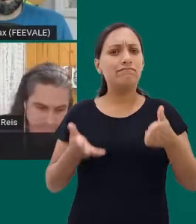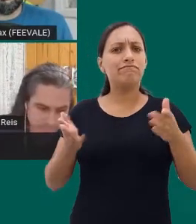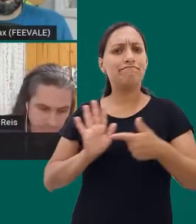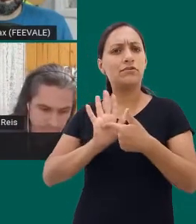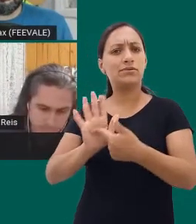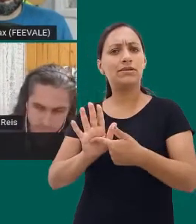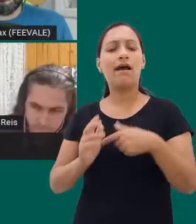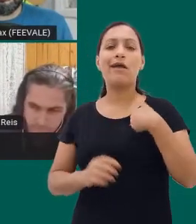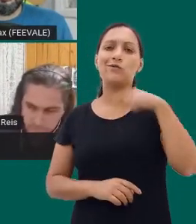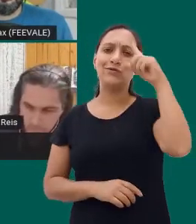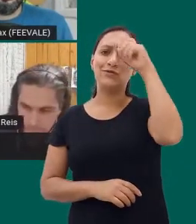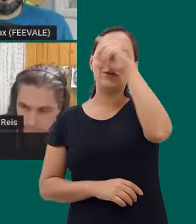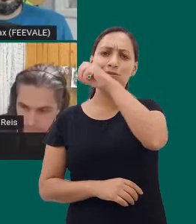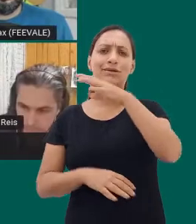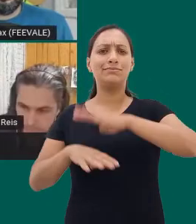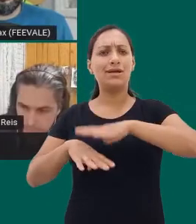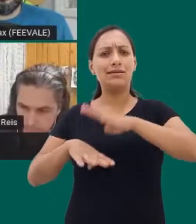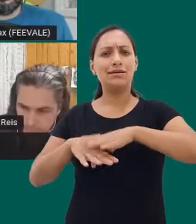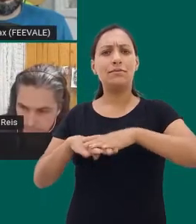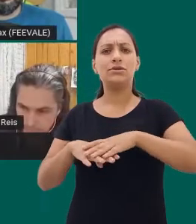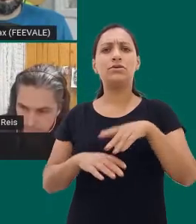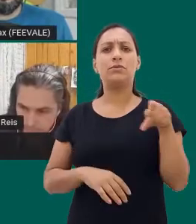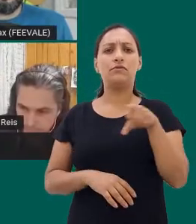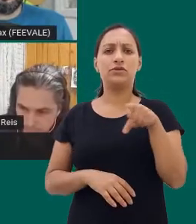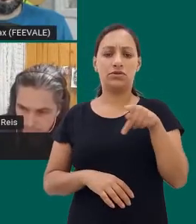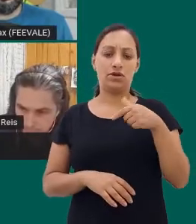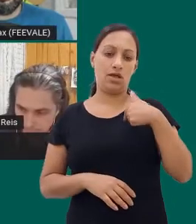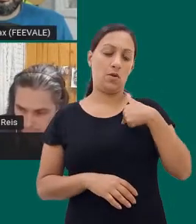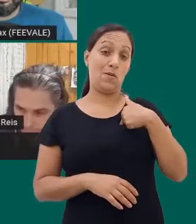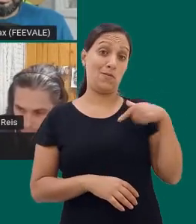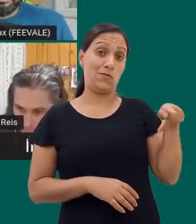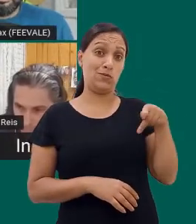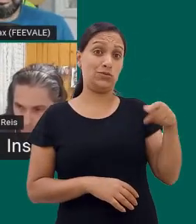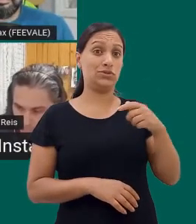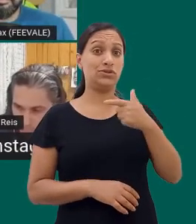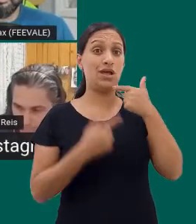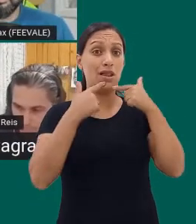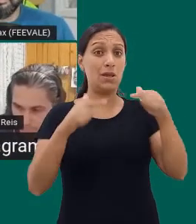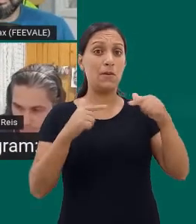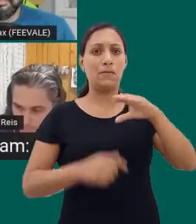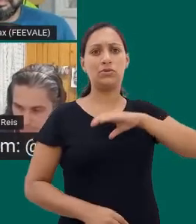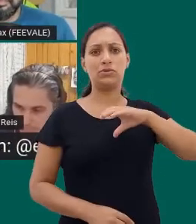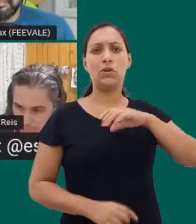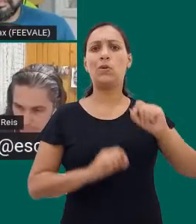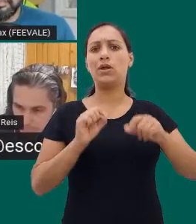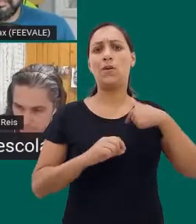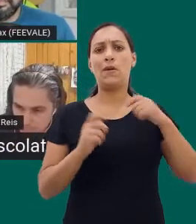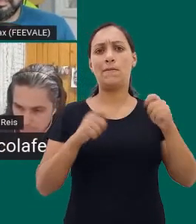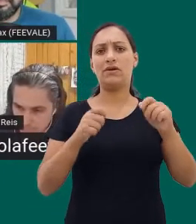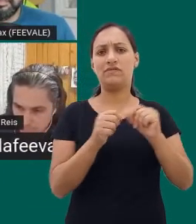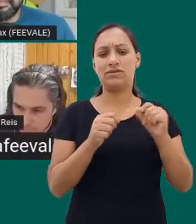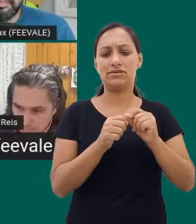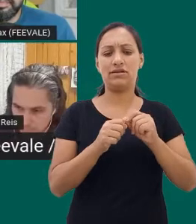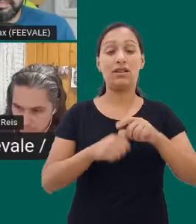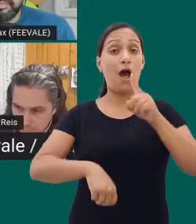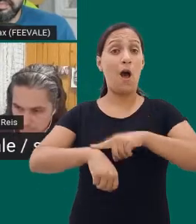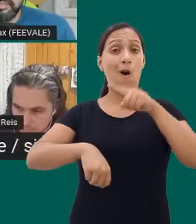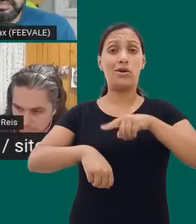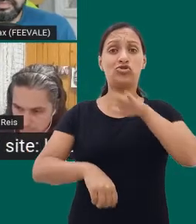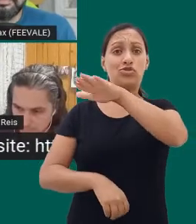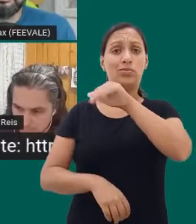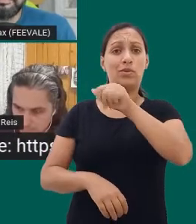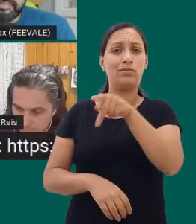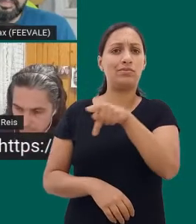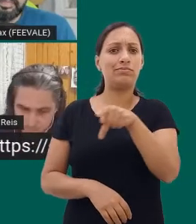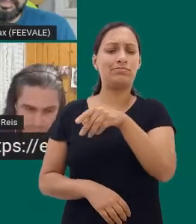Mas eu tô com dificuldade em matemática, Sora. Pô, eu sou professora de língua portuguesa, o que eu posso fazer? Na hora já falei com o professor de matemática e